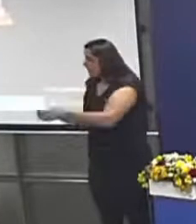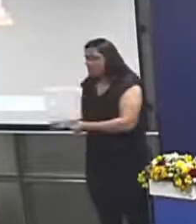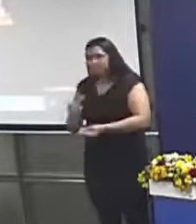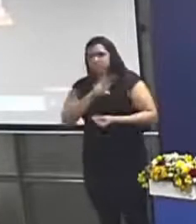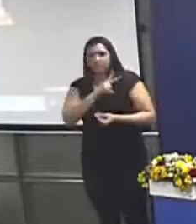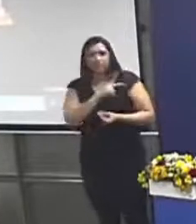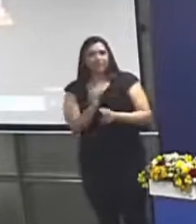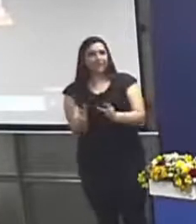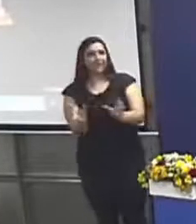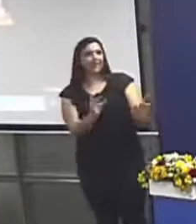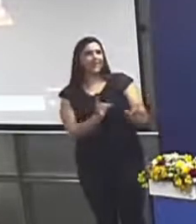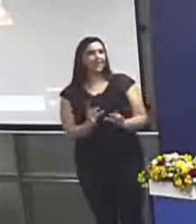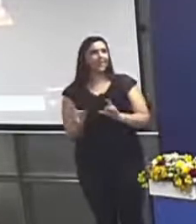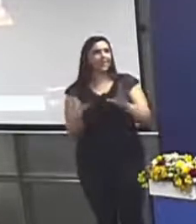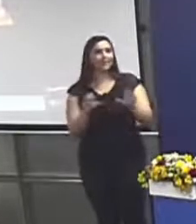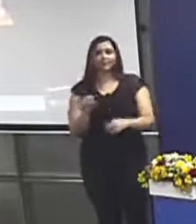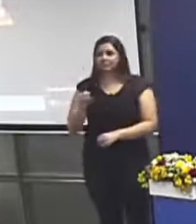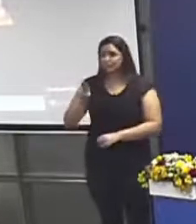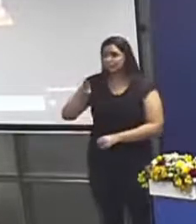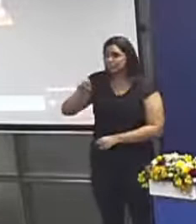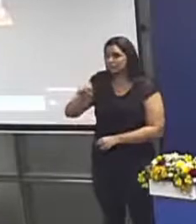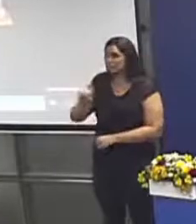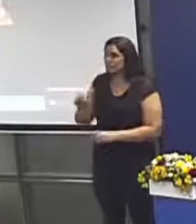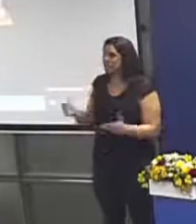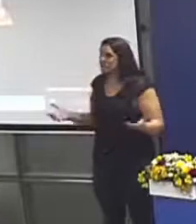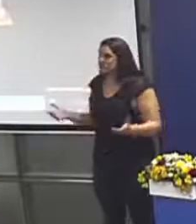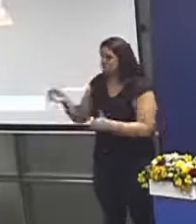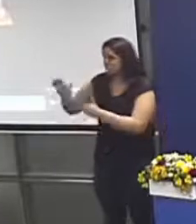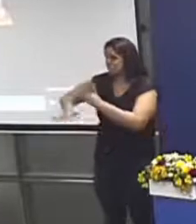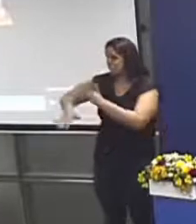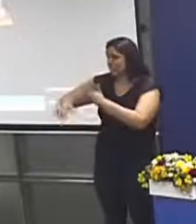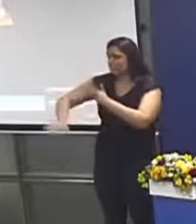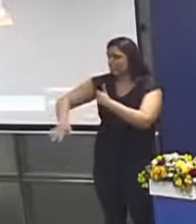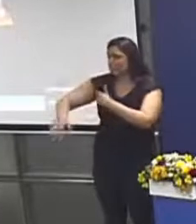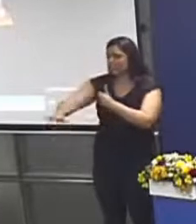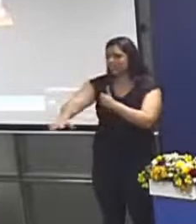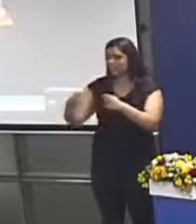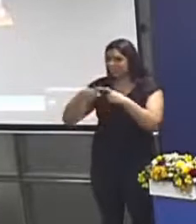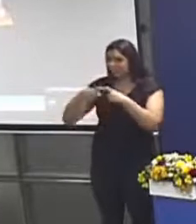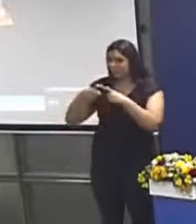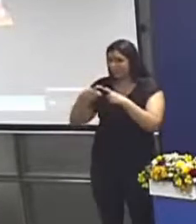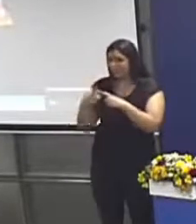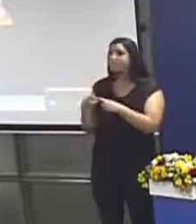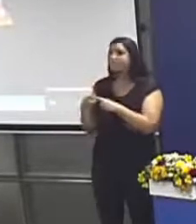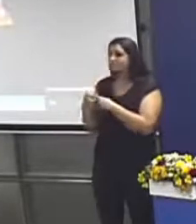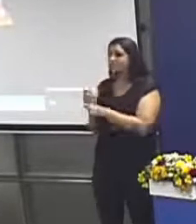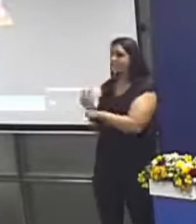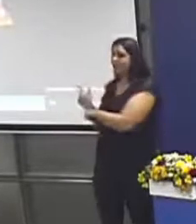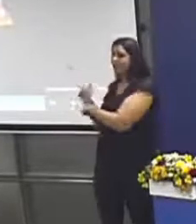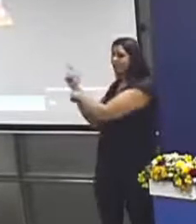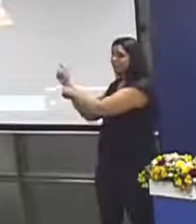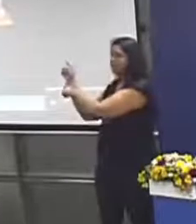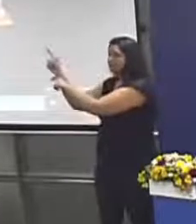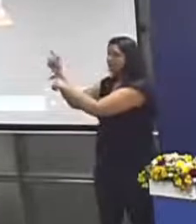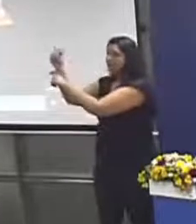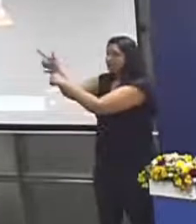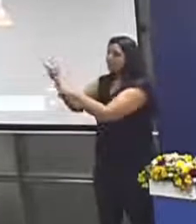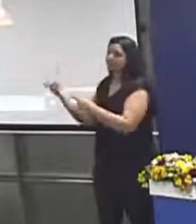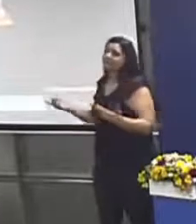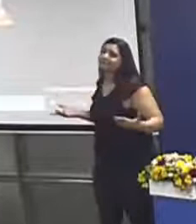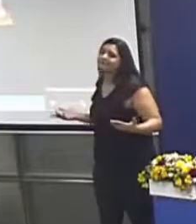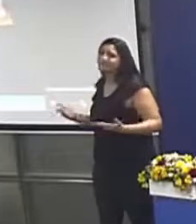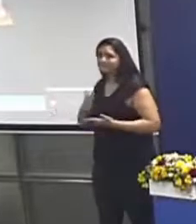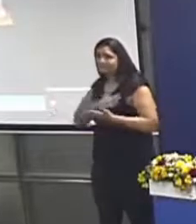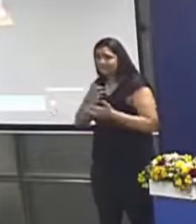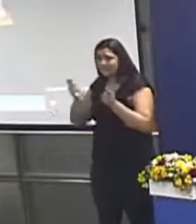previdência privada, sistema de saúde está sucateado. Agora a consulta você paga no mercado. Qual o patriota que terá